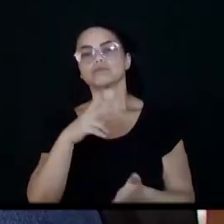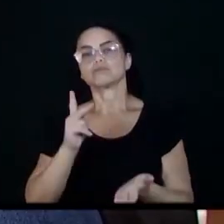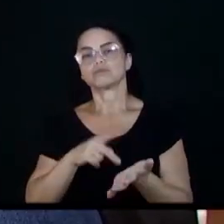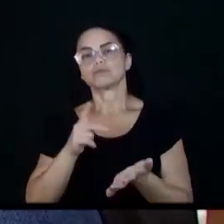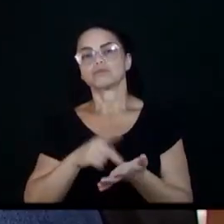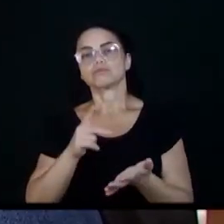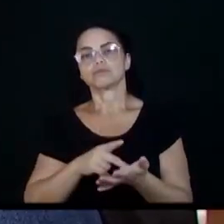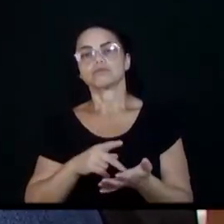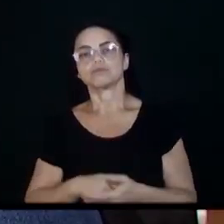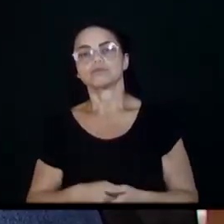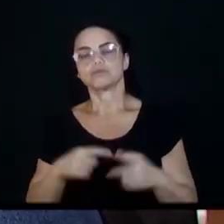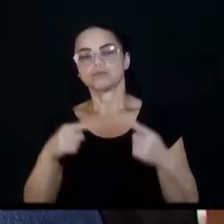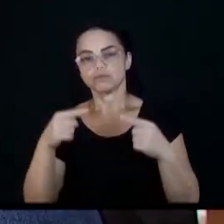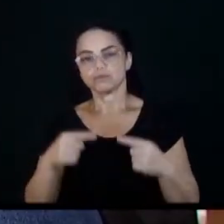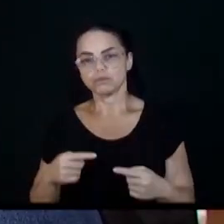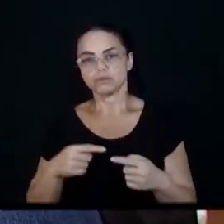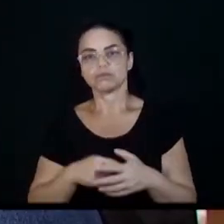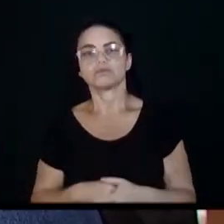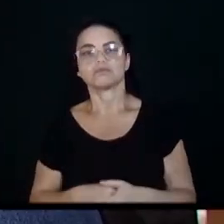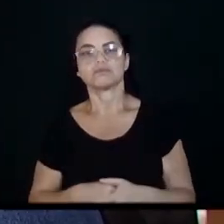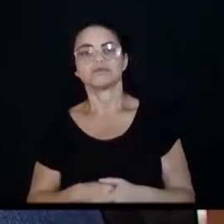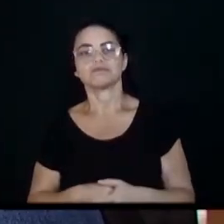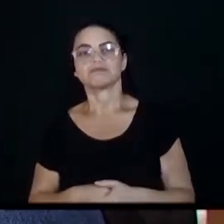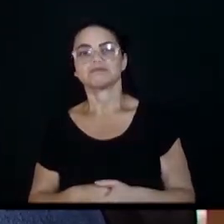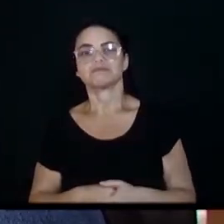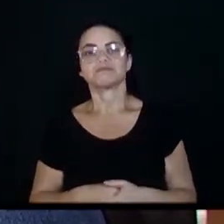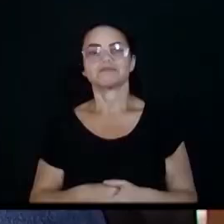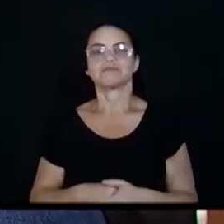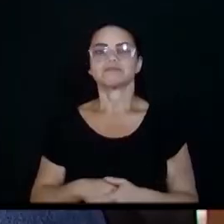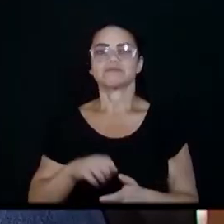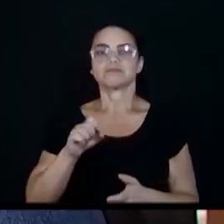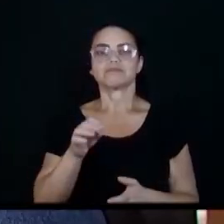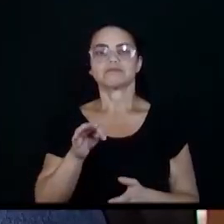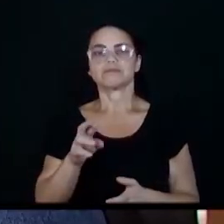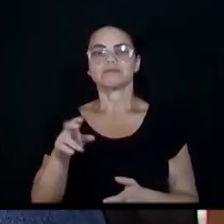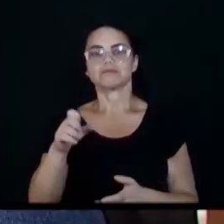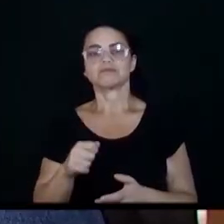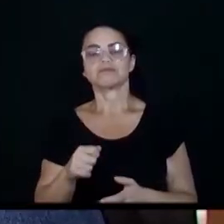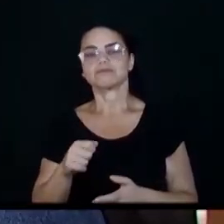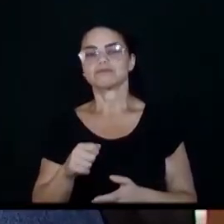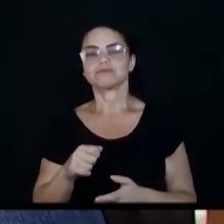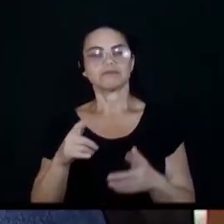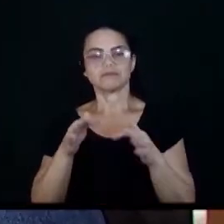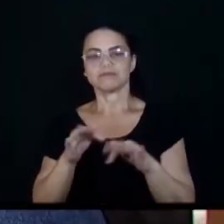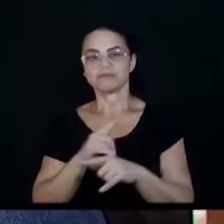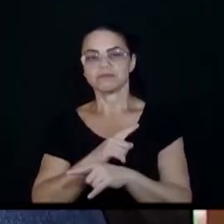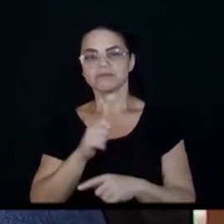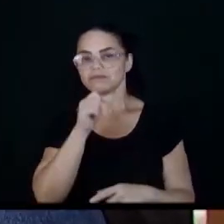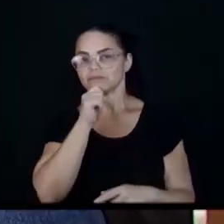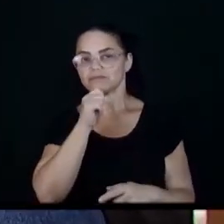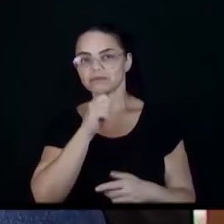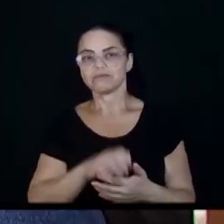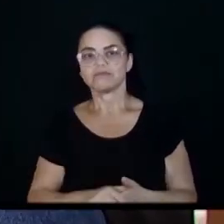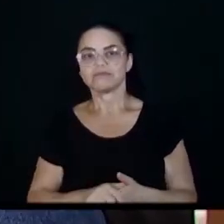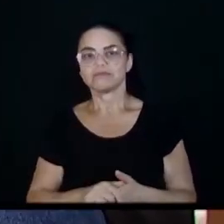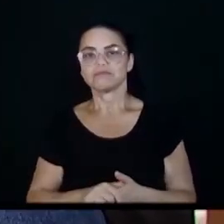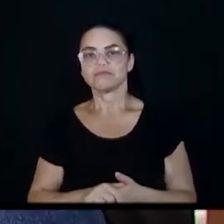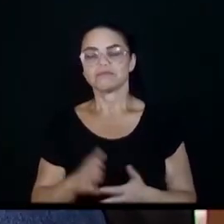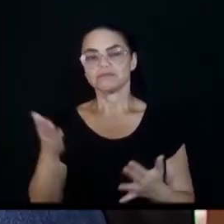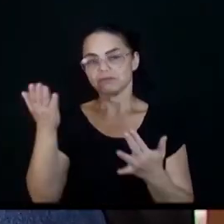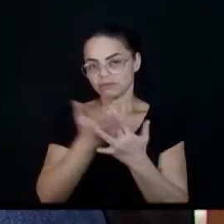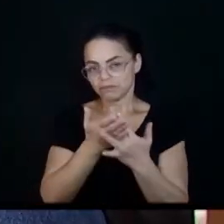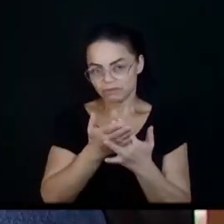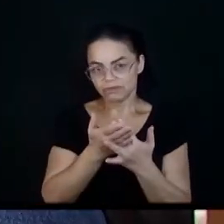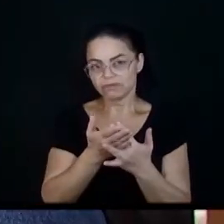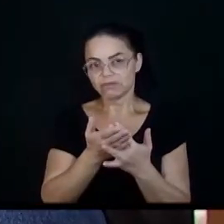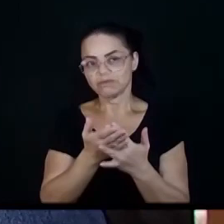desafio aí pela frente, Esther. Mas olha, não acabou ainda, viu? A gente vai para um rápido intervalo, mas na